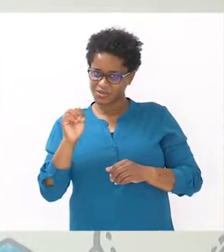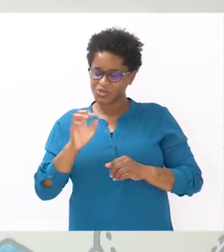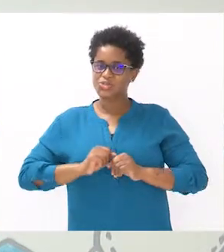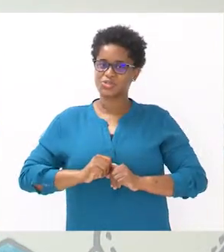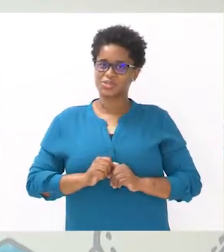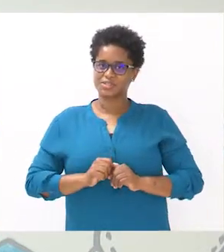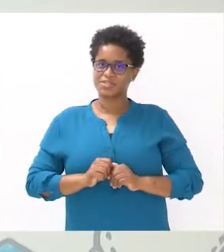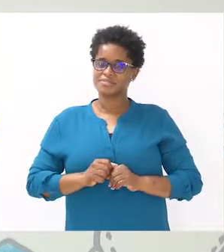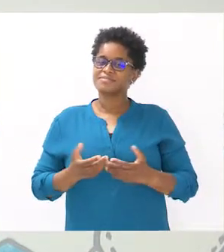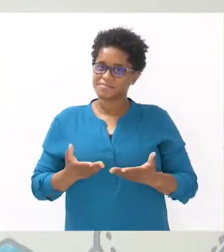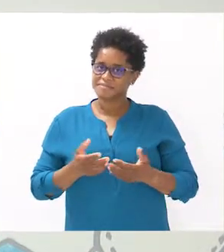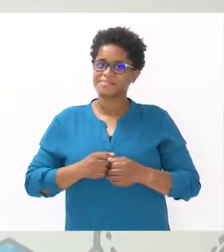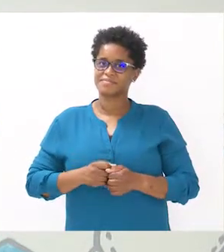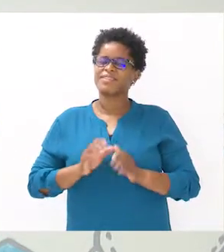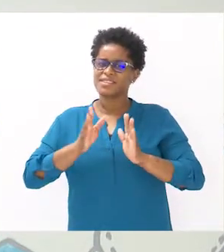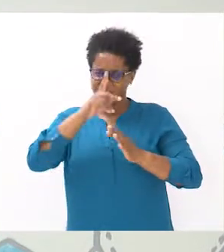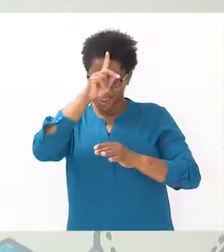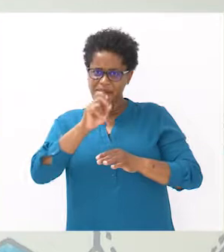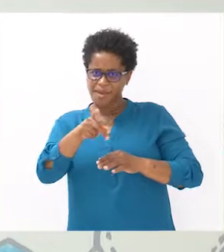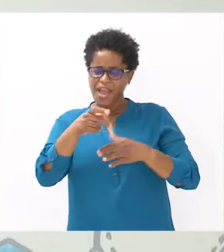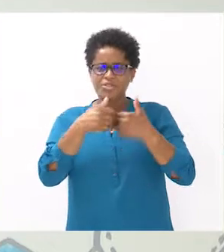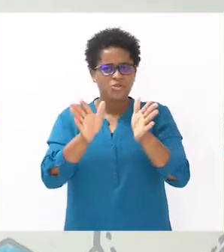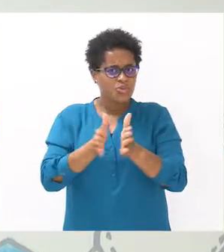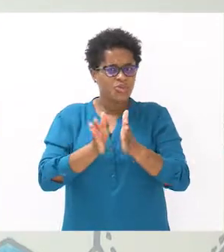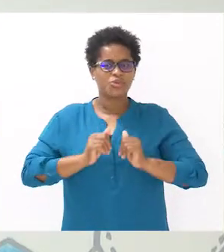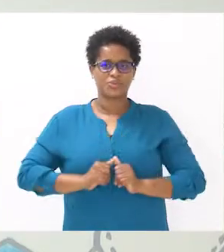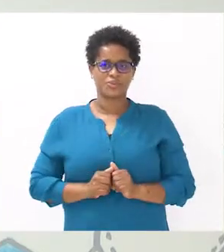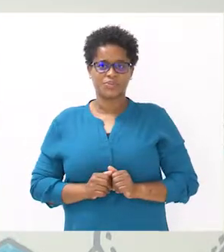dizendo? Já lembraram de tudo?